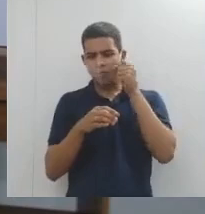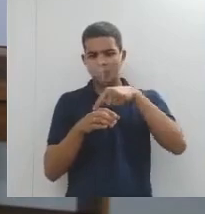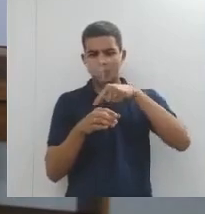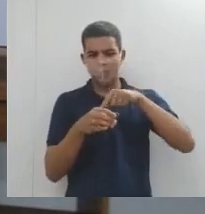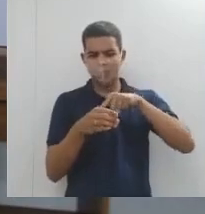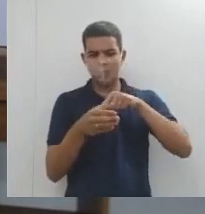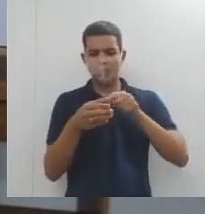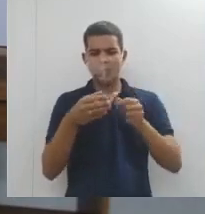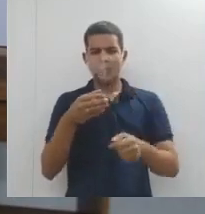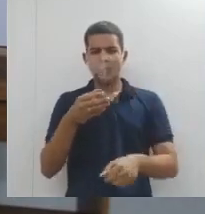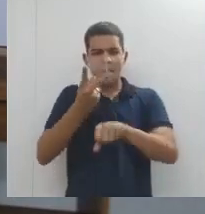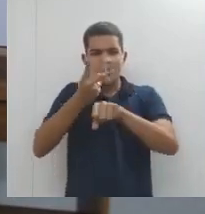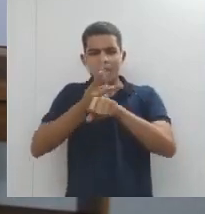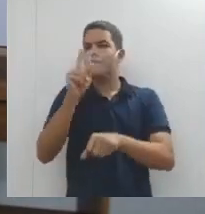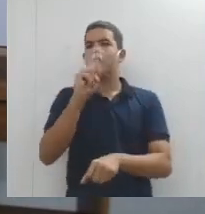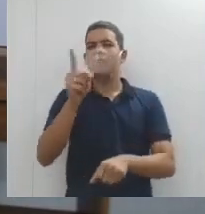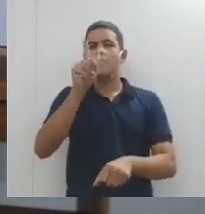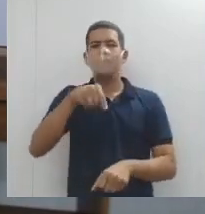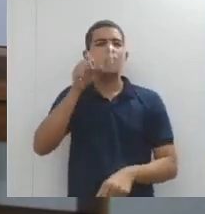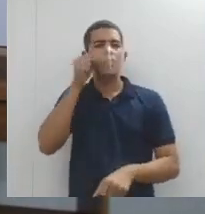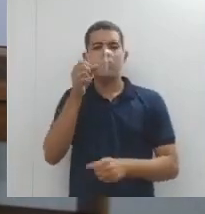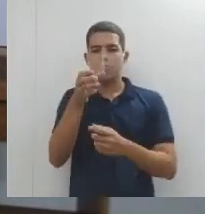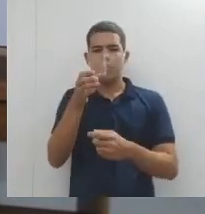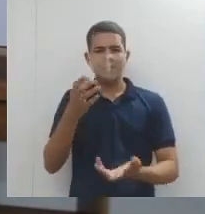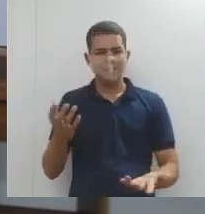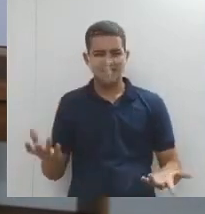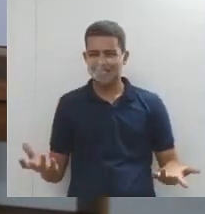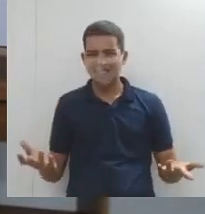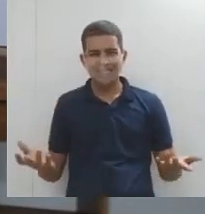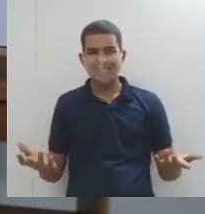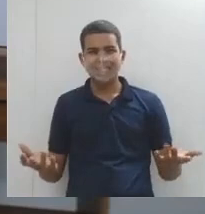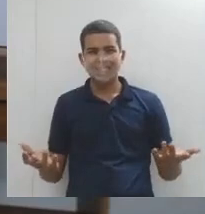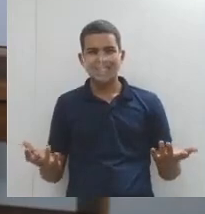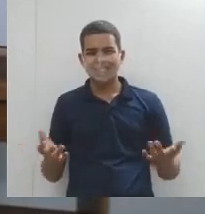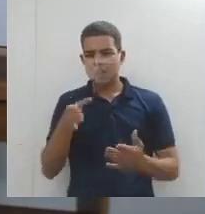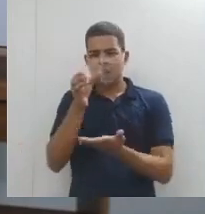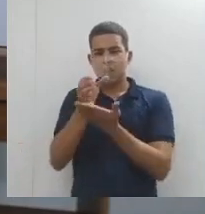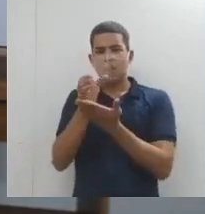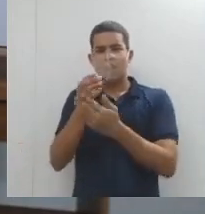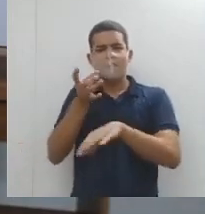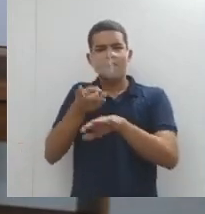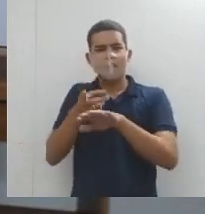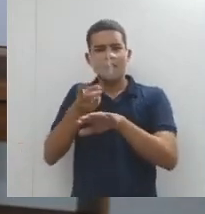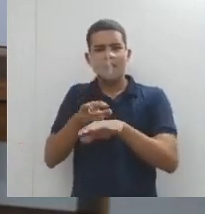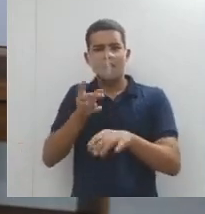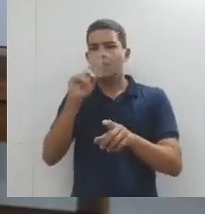copo de vidro. Ele não é um copo, ele deixou de ser, né? Um copo de vidro, um copo de metal. Entenderam? Então,